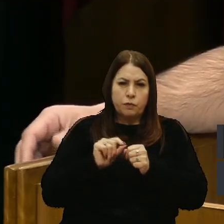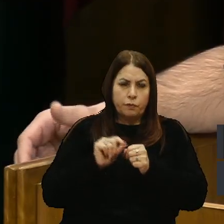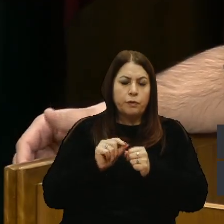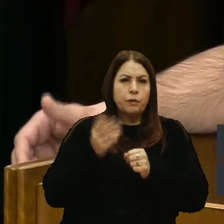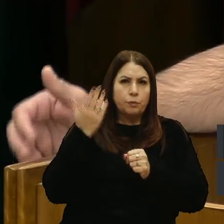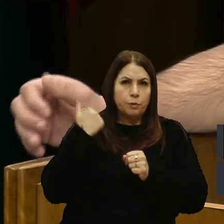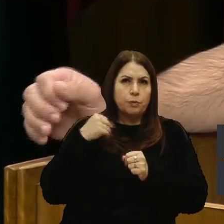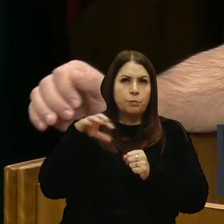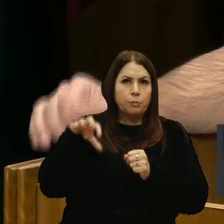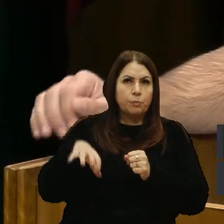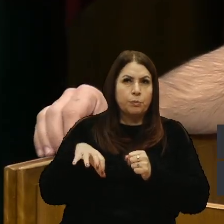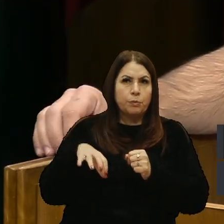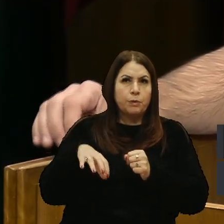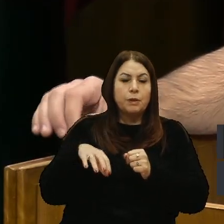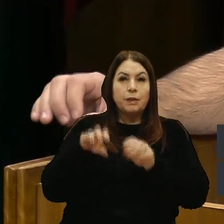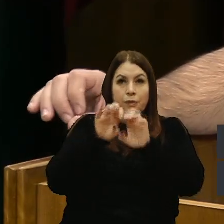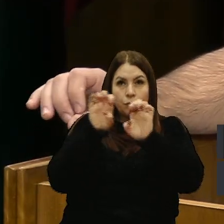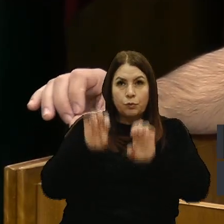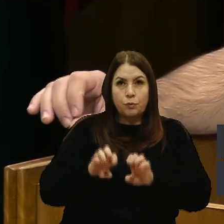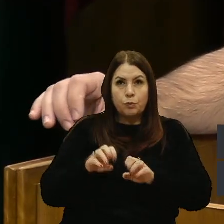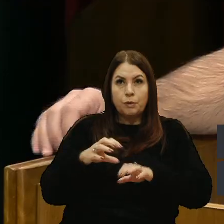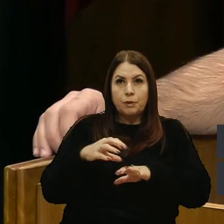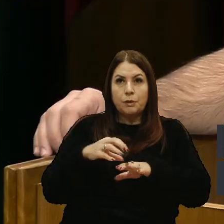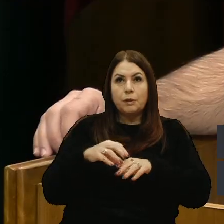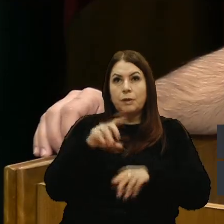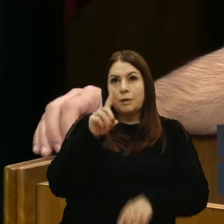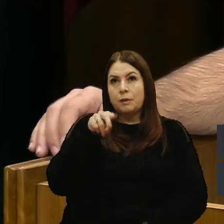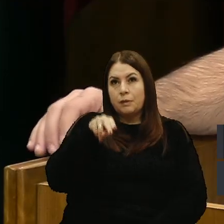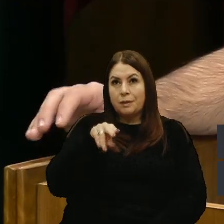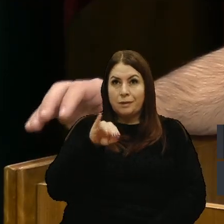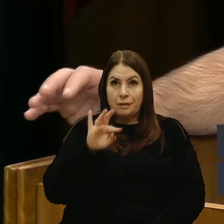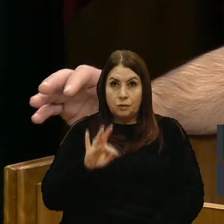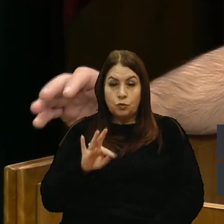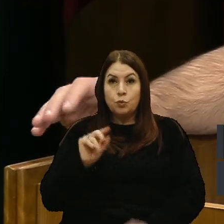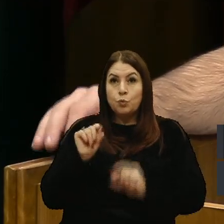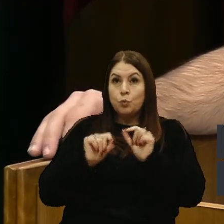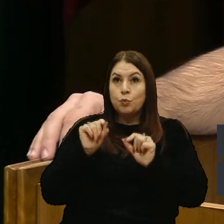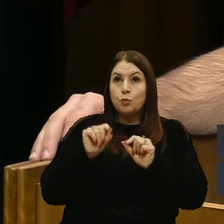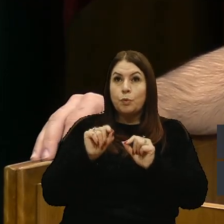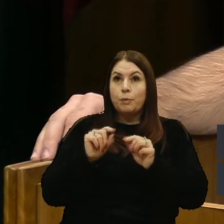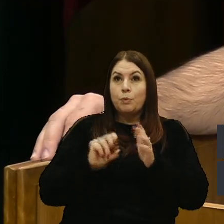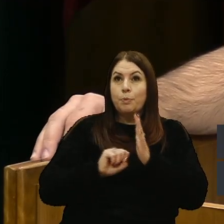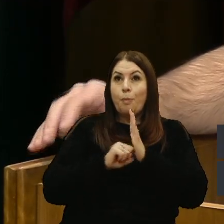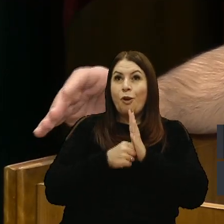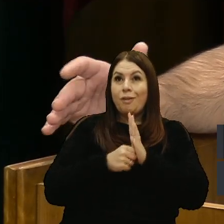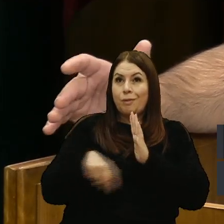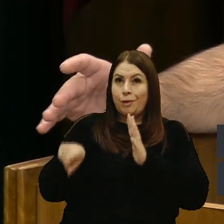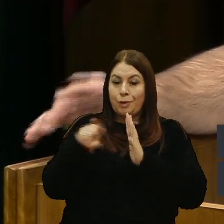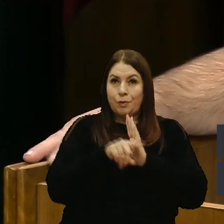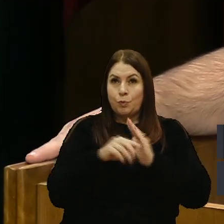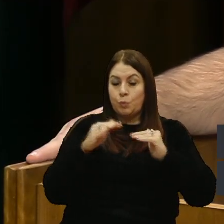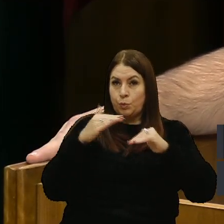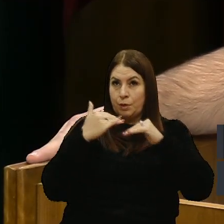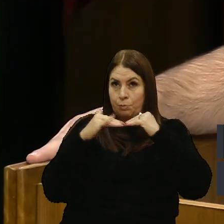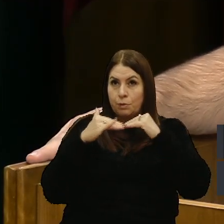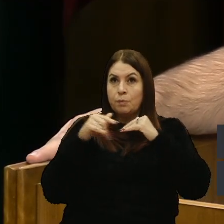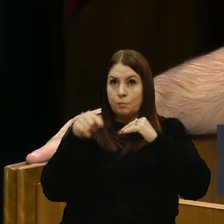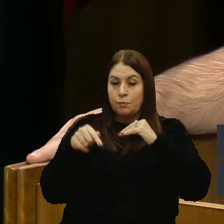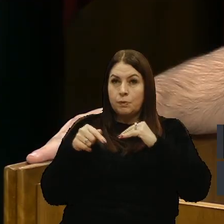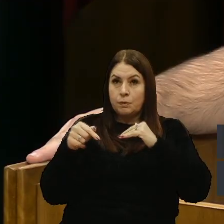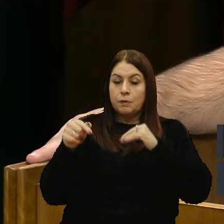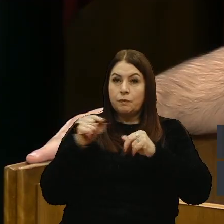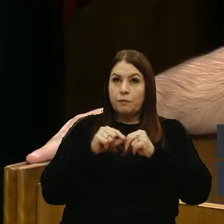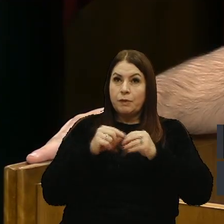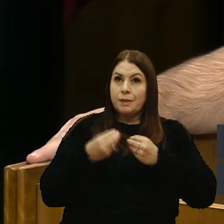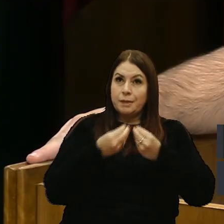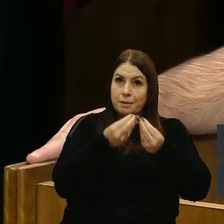para o Departamento Nacional de Infraestrutura de Transporte, DENIT, é a respeito dos bloqueios que os caminhões que vêm fazer